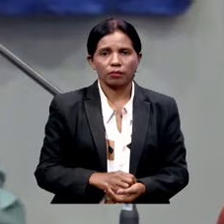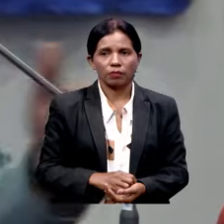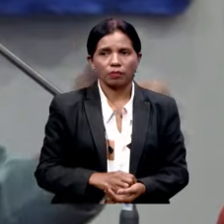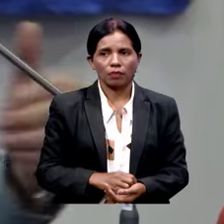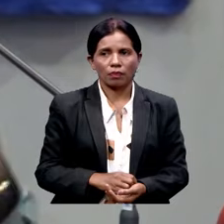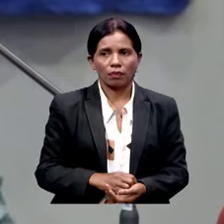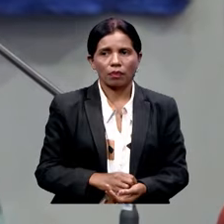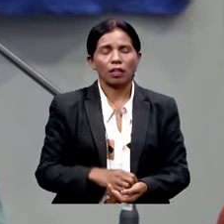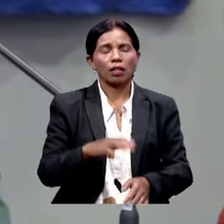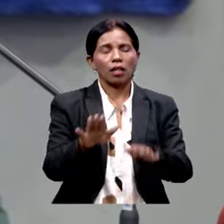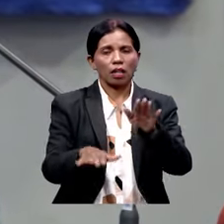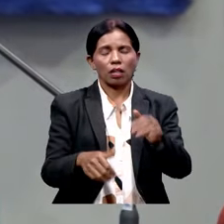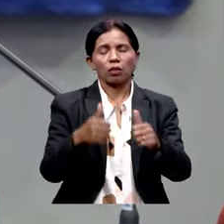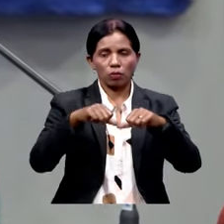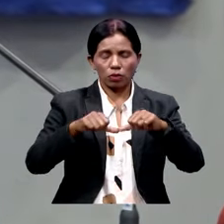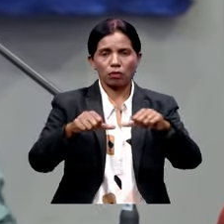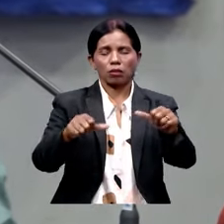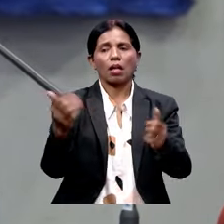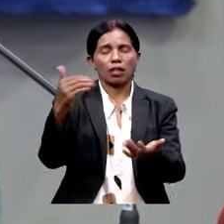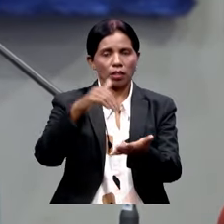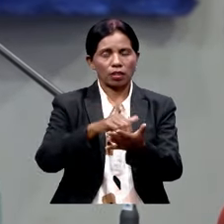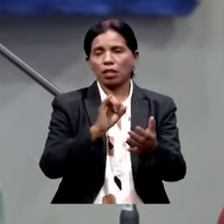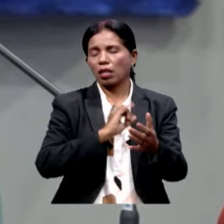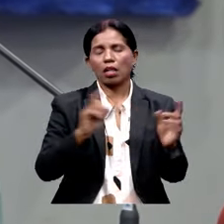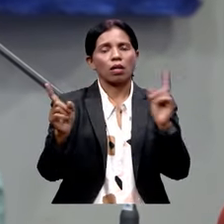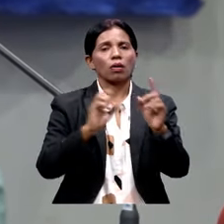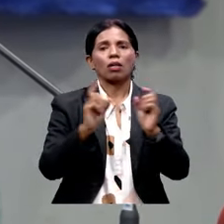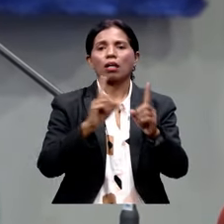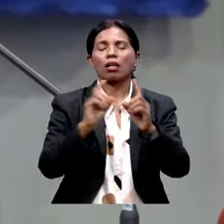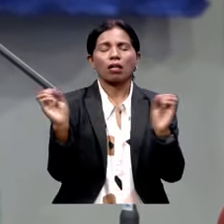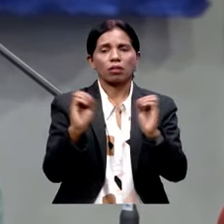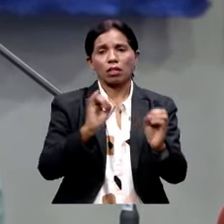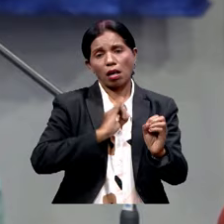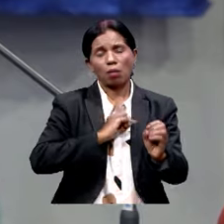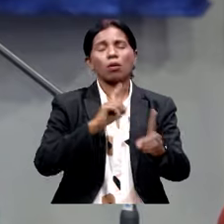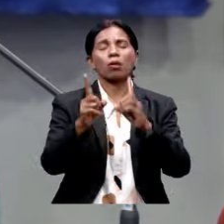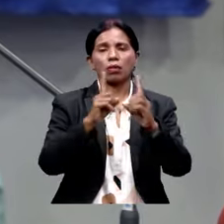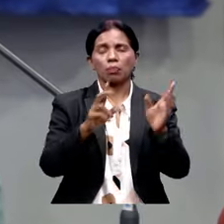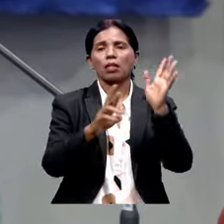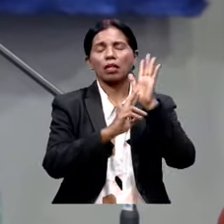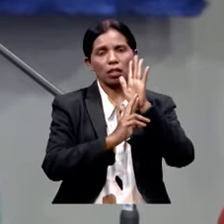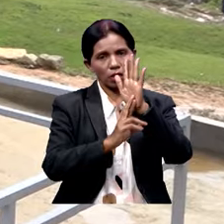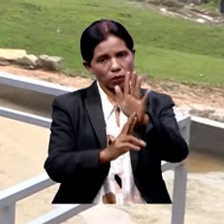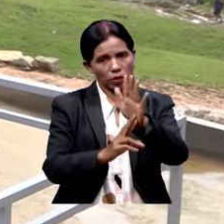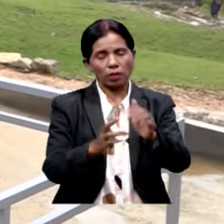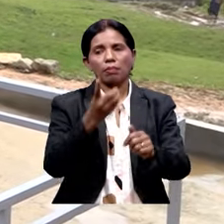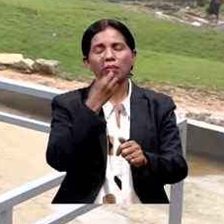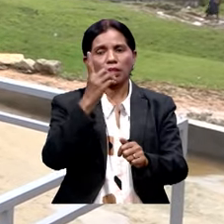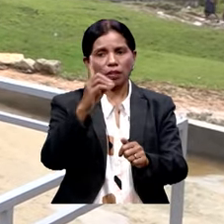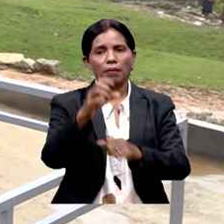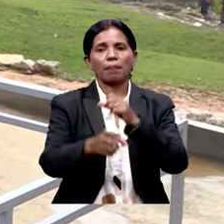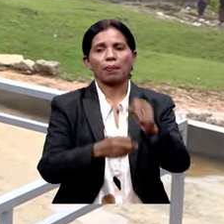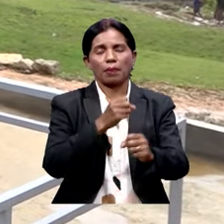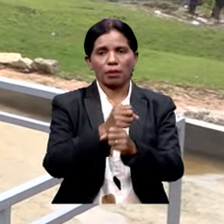Nem a calau, ele é craic. Nem a hauda lida tan, la os hauma caculia. Relatório, mas deixa. E a Tina Rihun